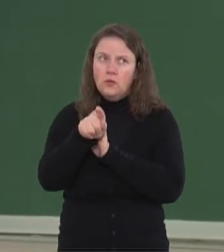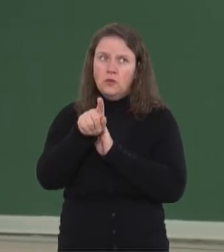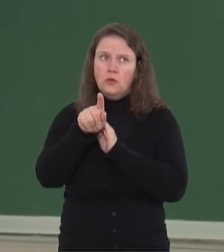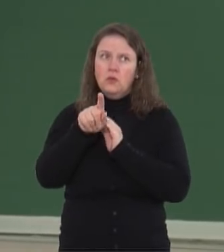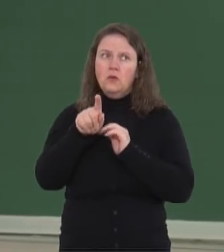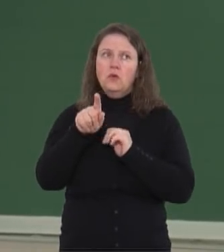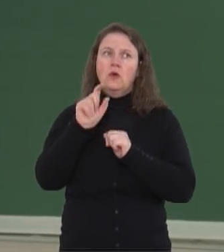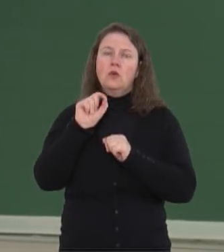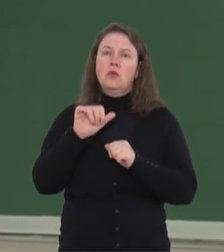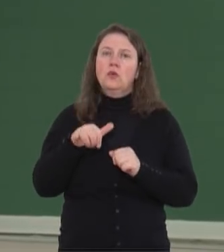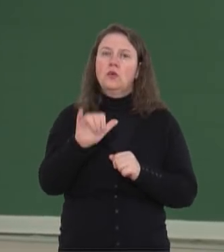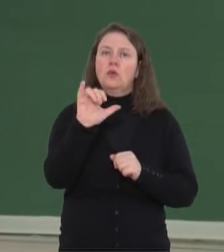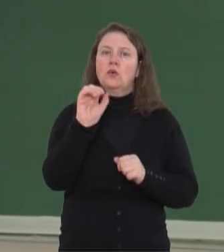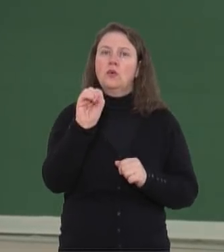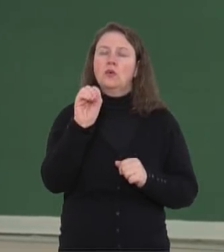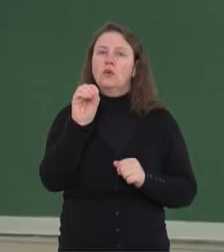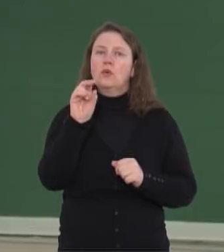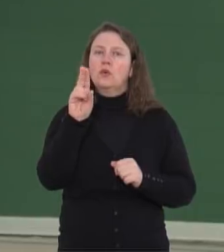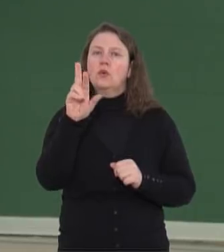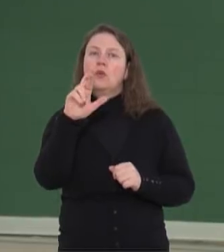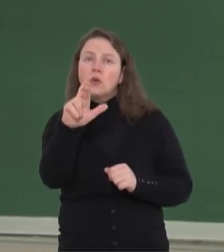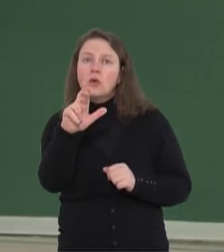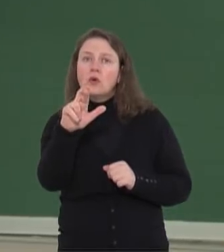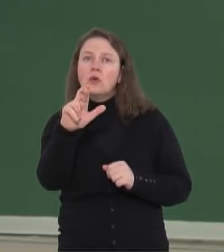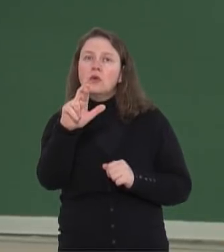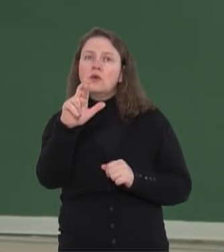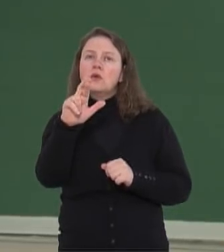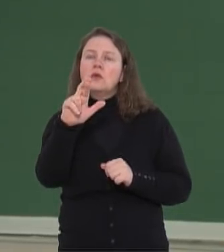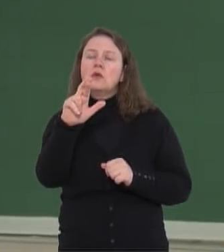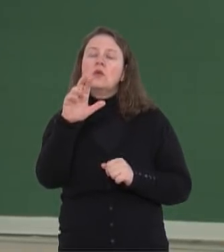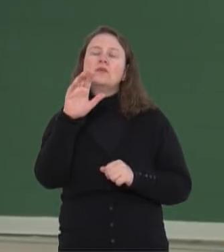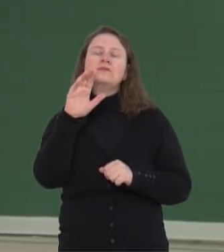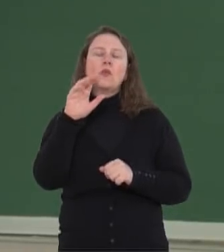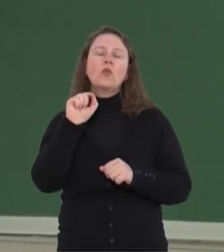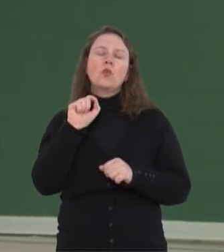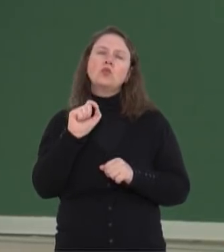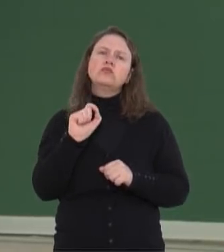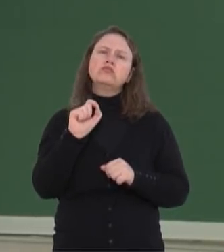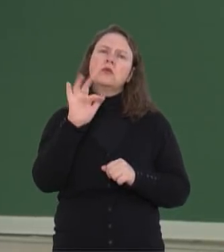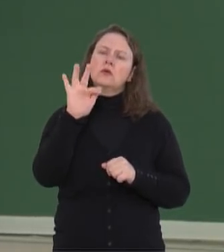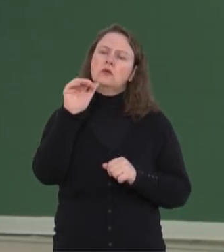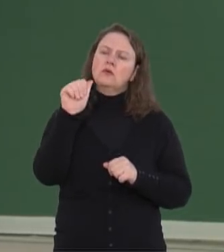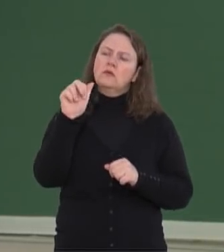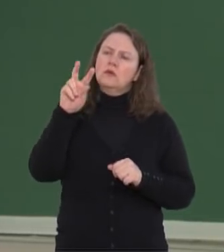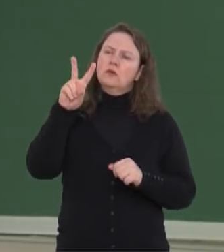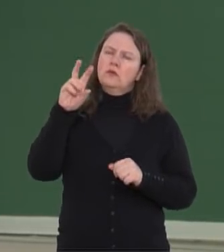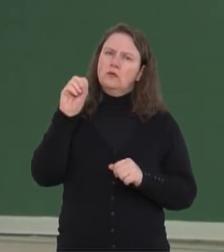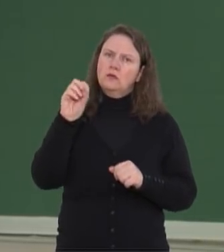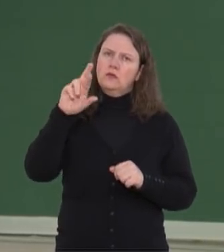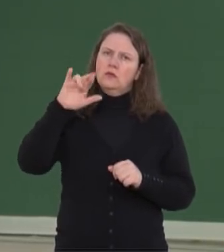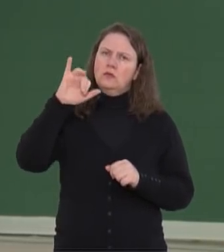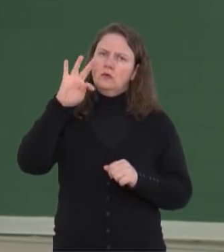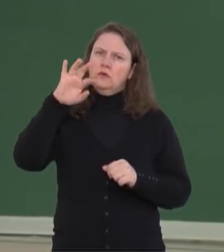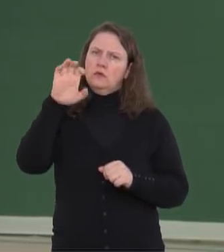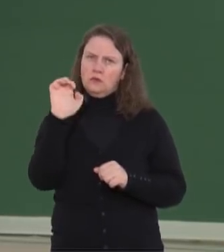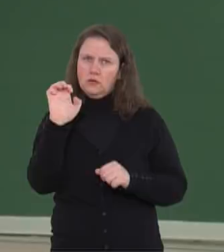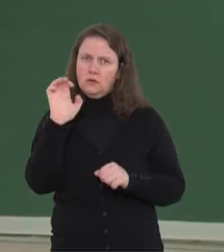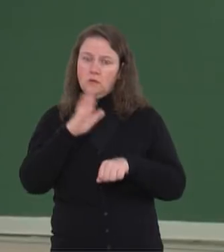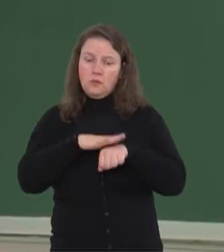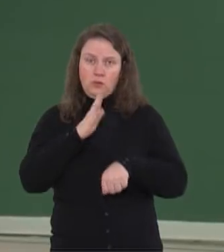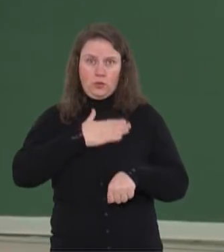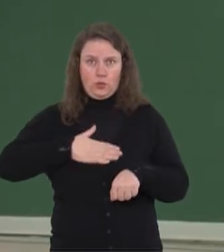favorite, você vai responder com o pronome my favorite, utilizou o restante da